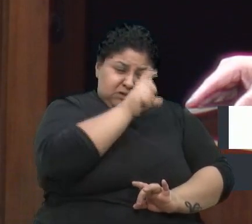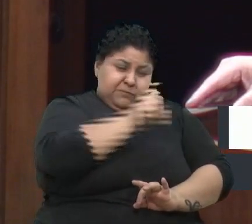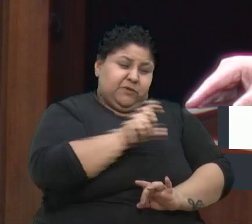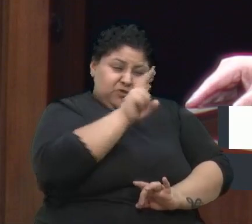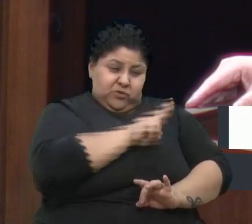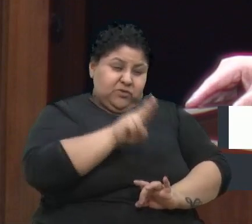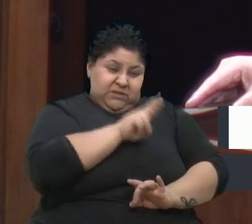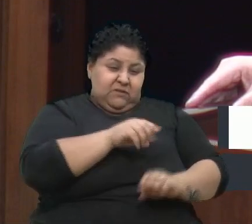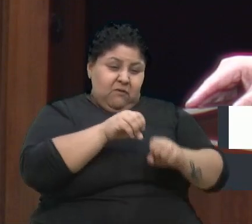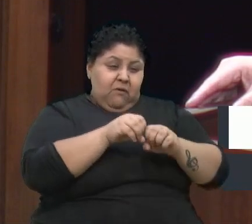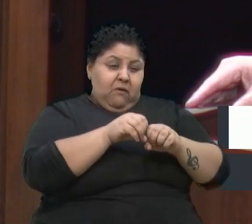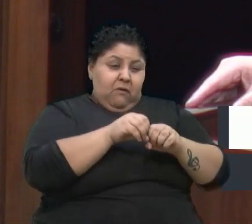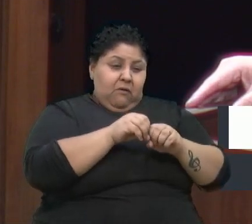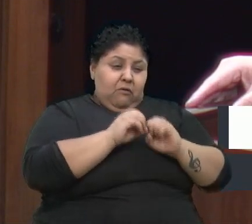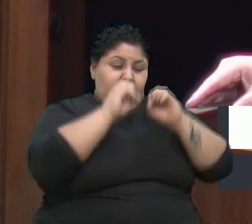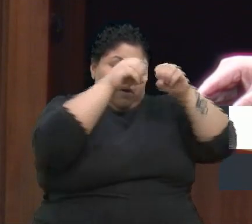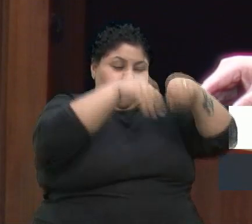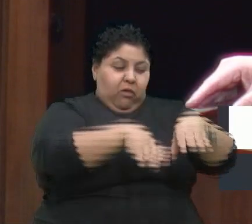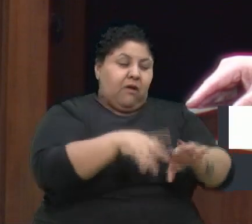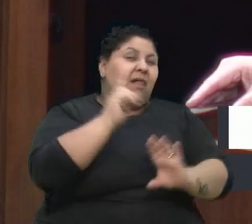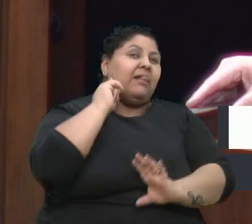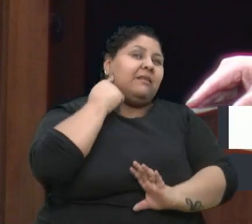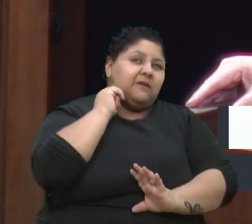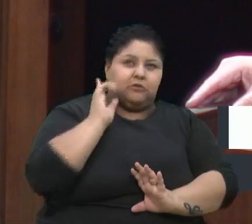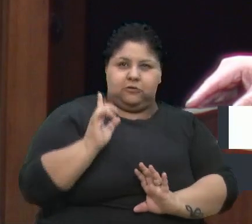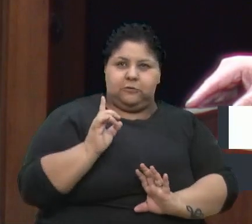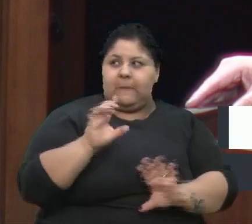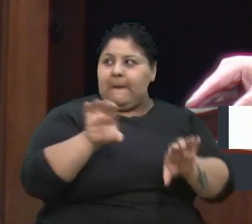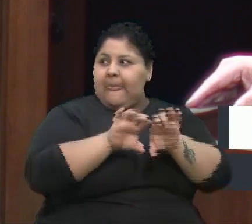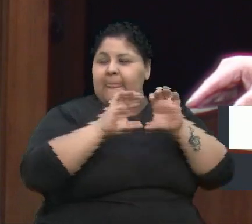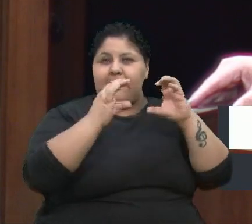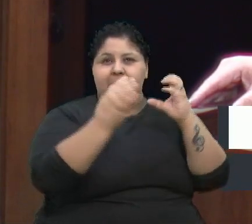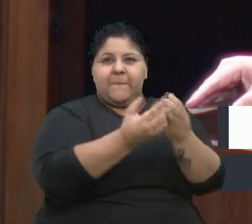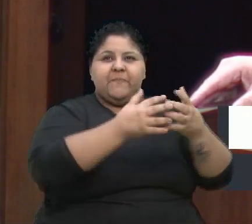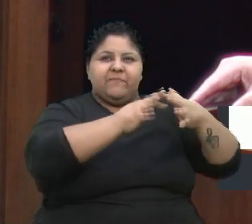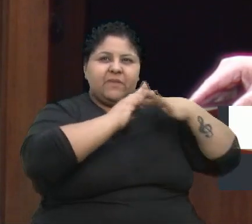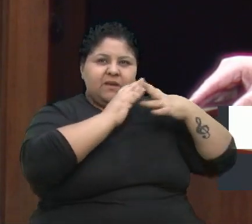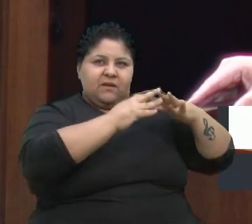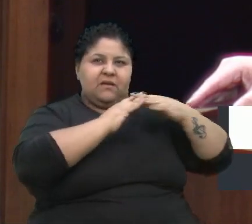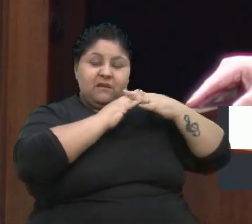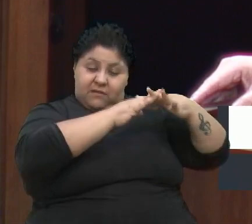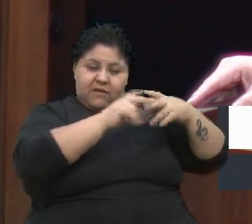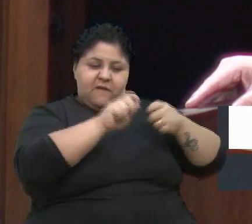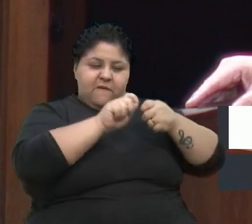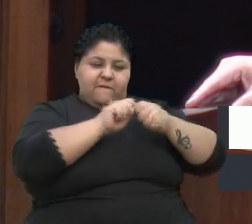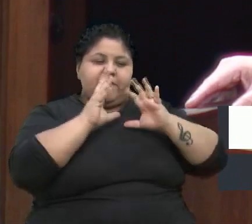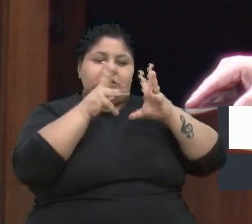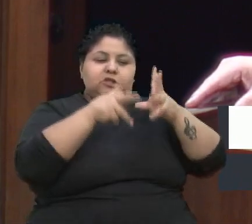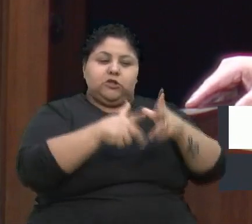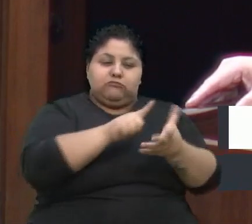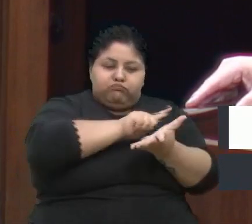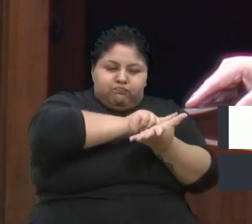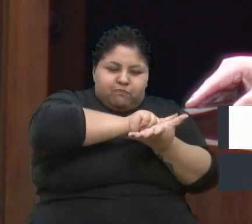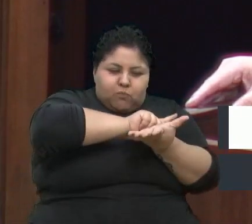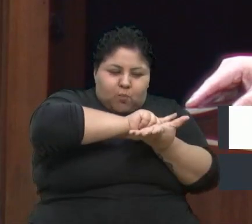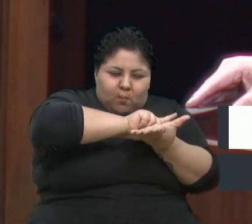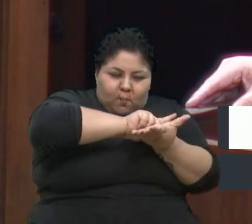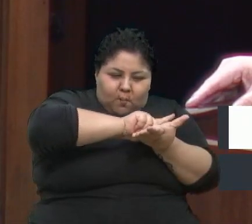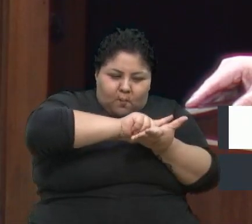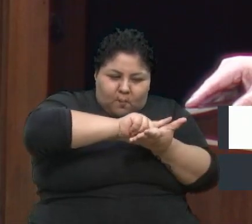E a comunidade se mobilizou e fez toda a limpeza daquele local, né, e,